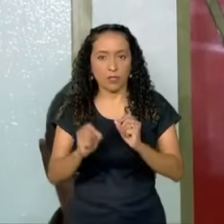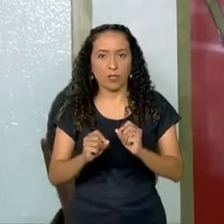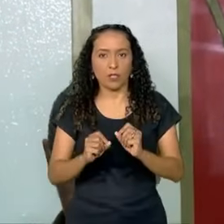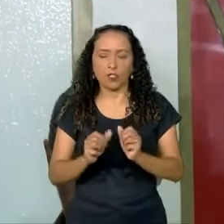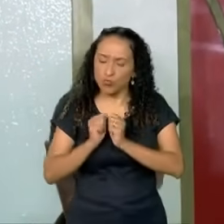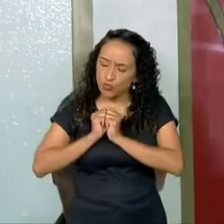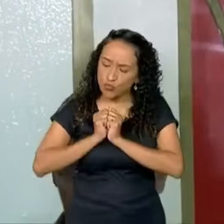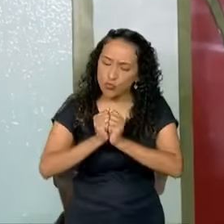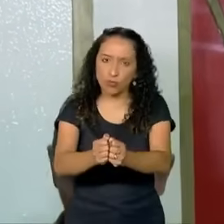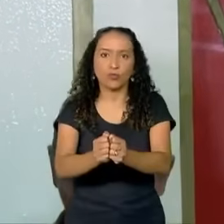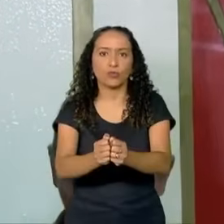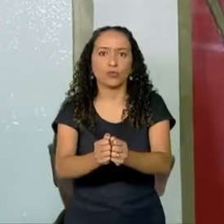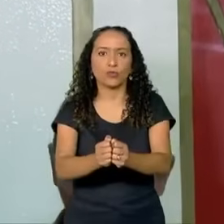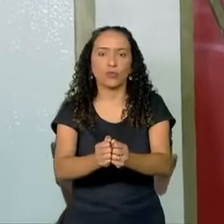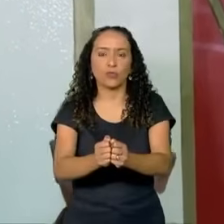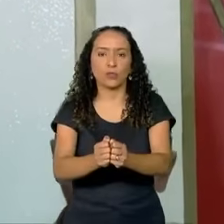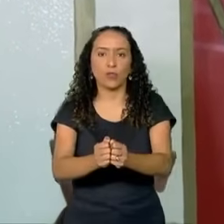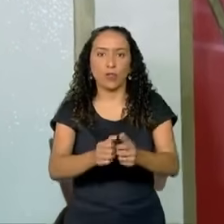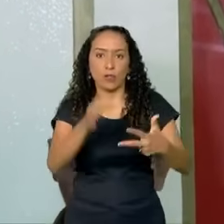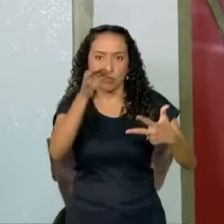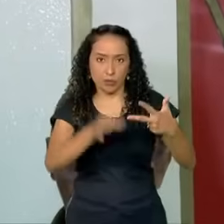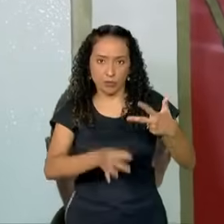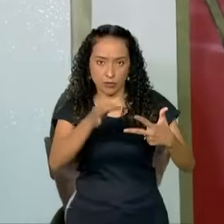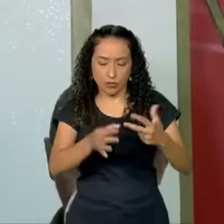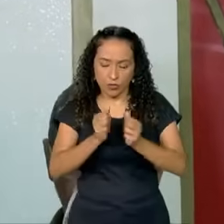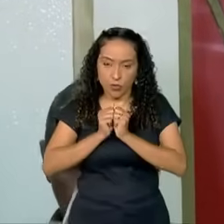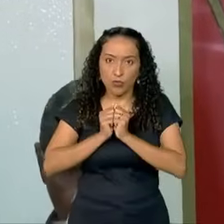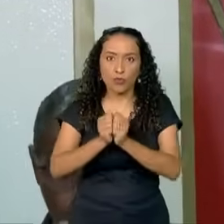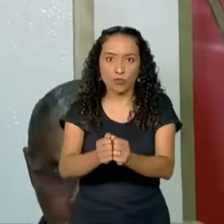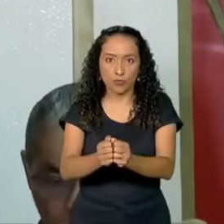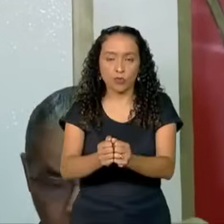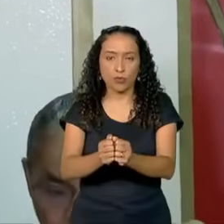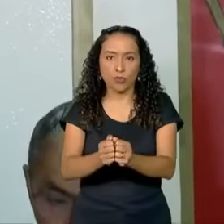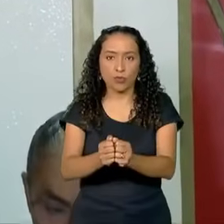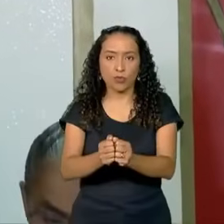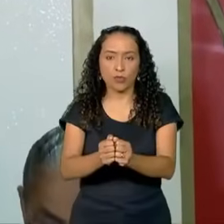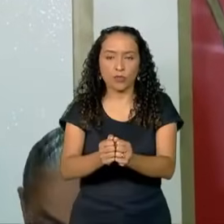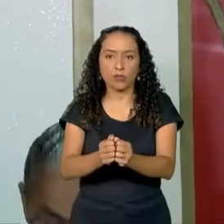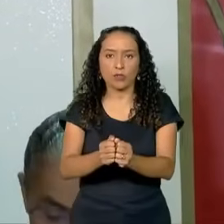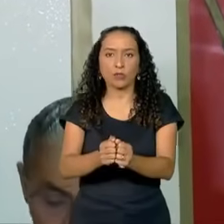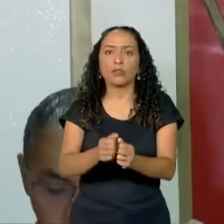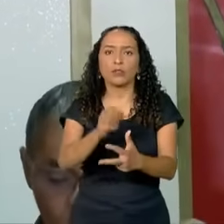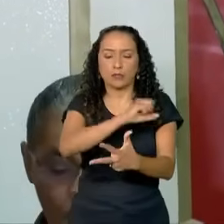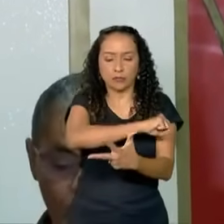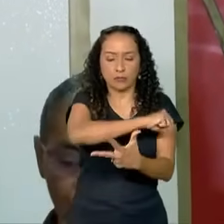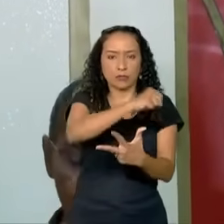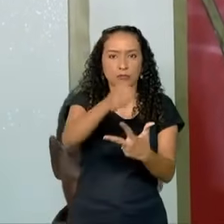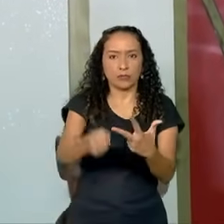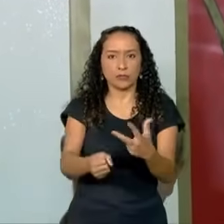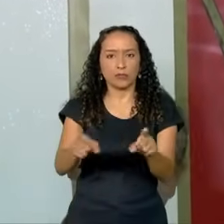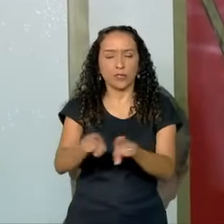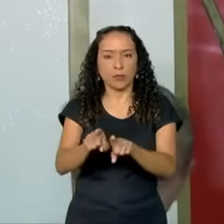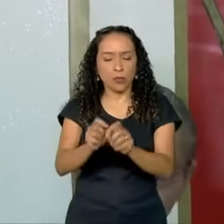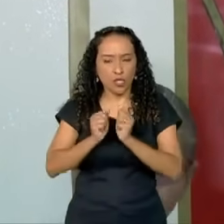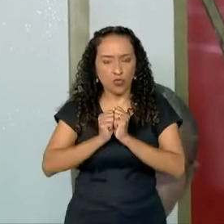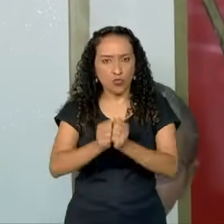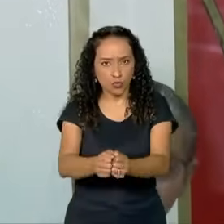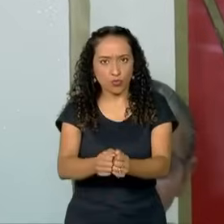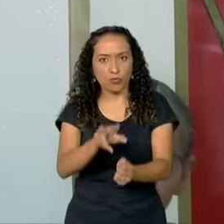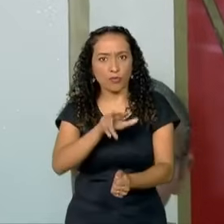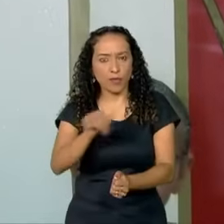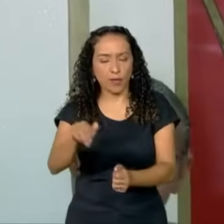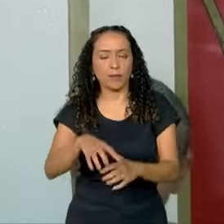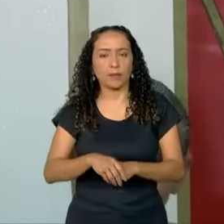estamos juntos. O Judiciário está junto com os demais poderes da República e estará